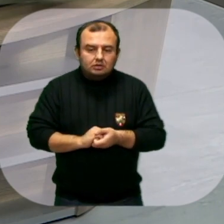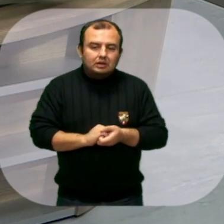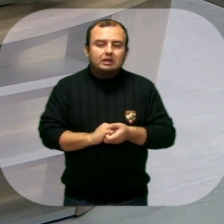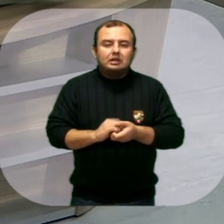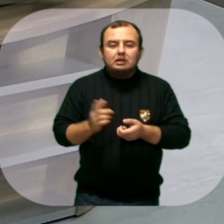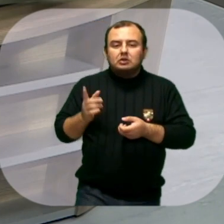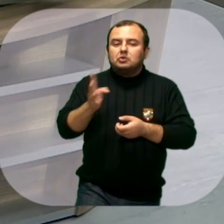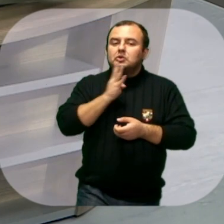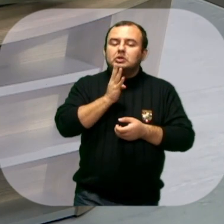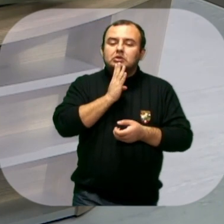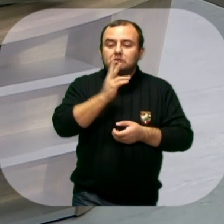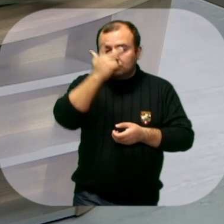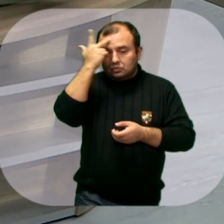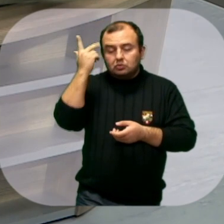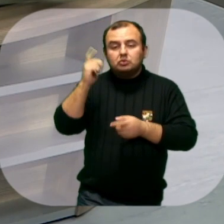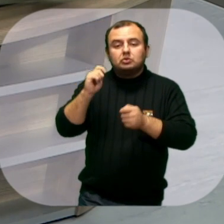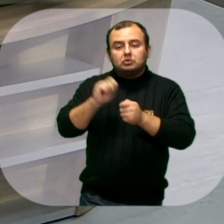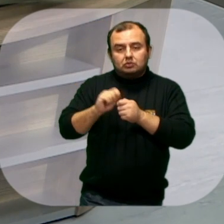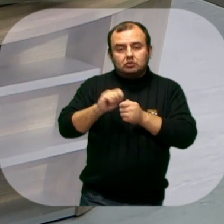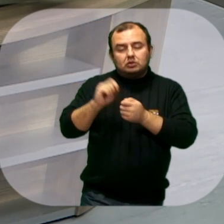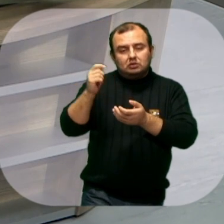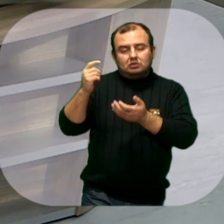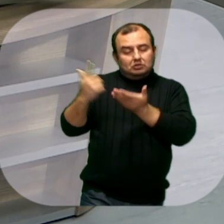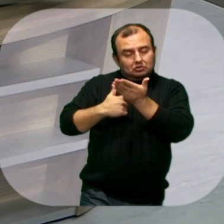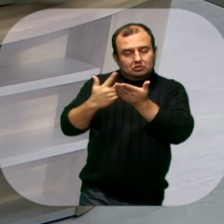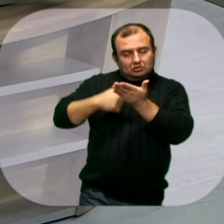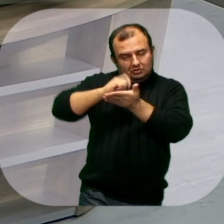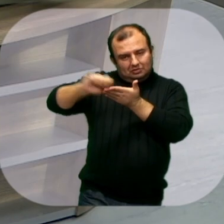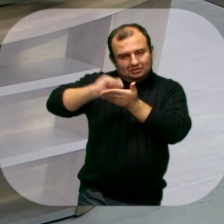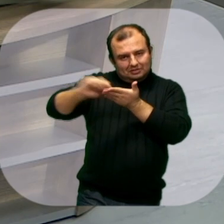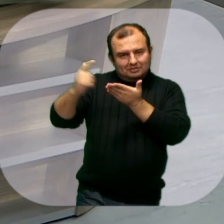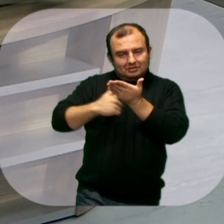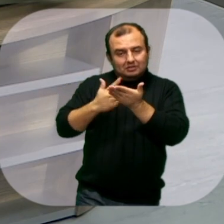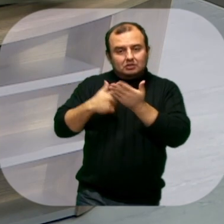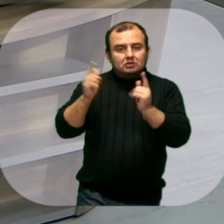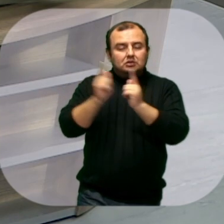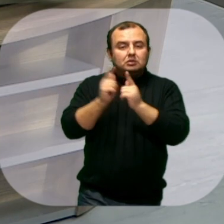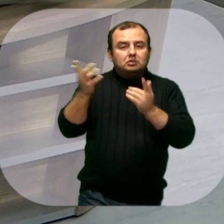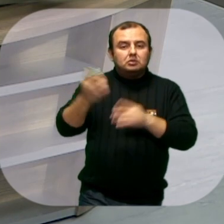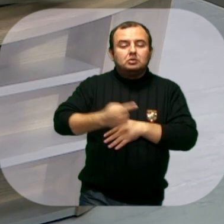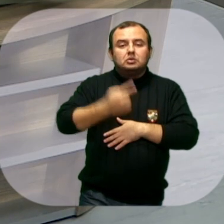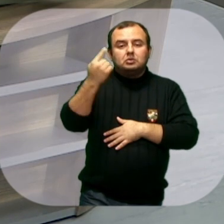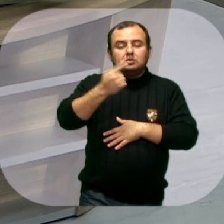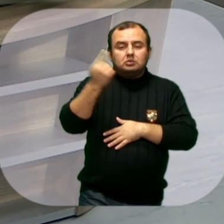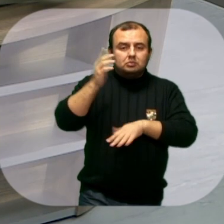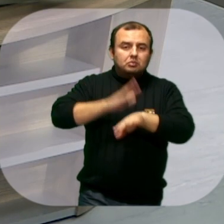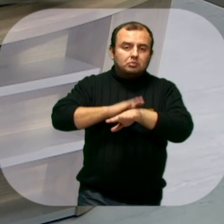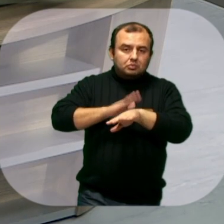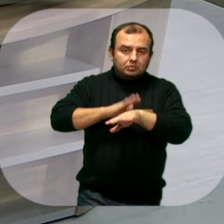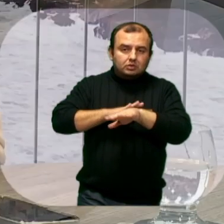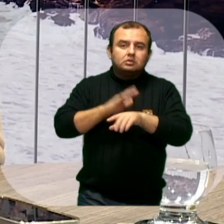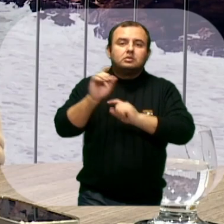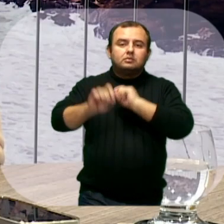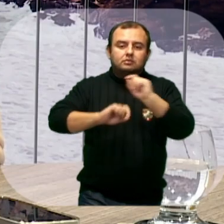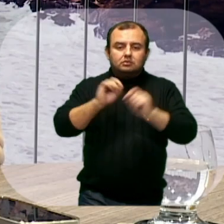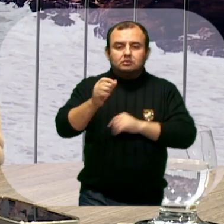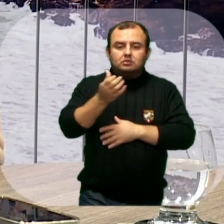os autores. E as visitas guiadas, nós atendemos só nesse primeiro momento